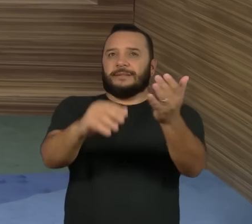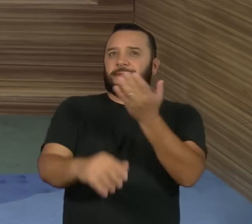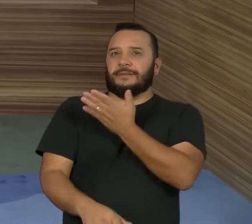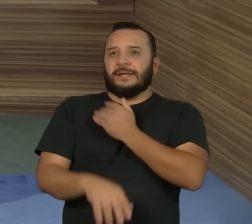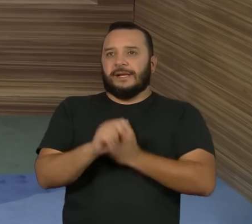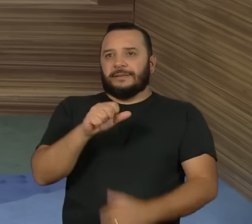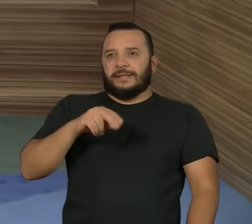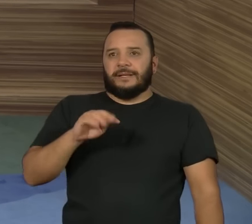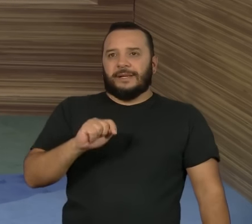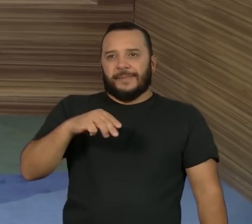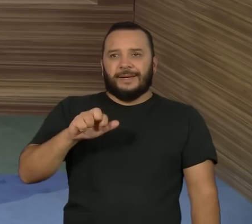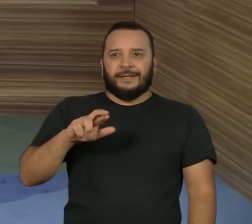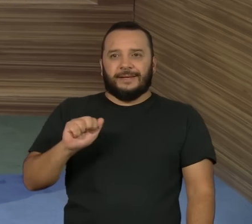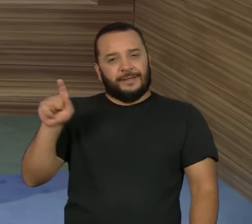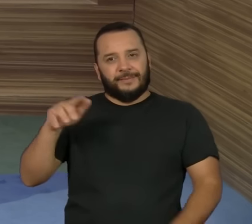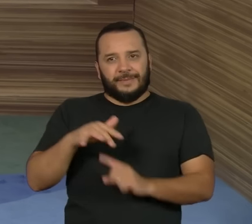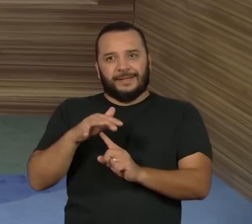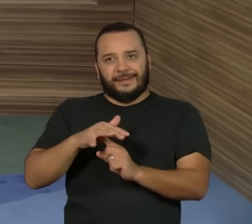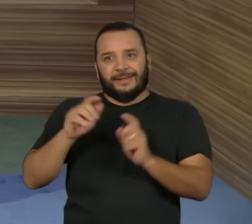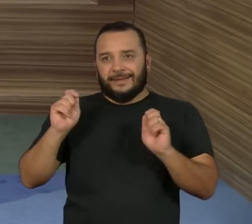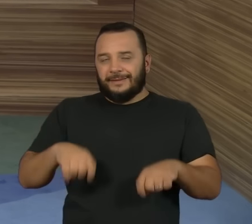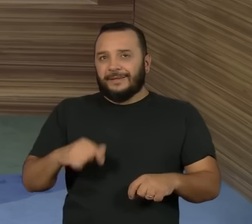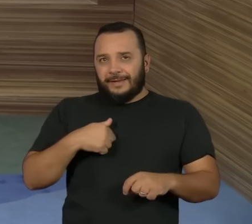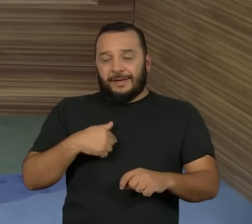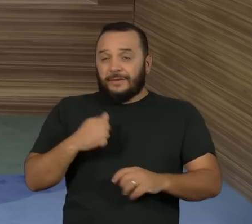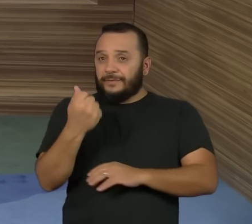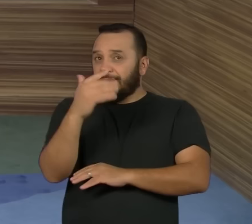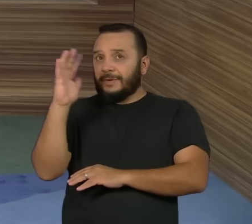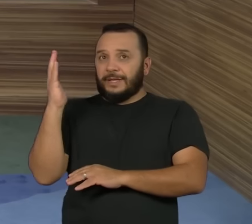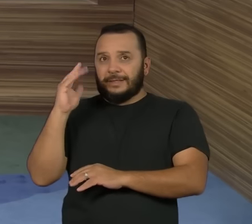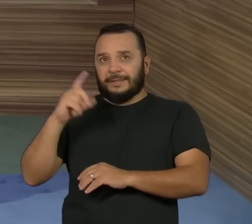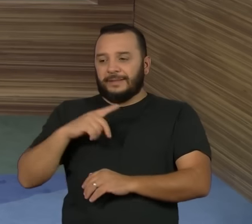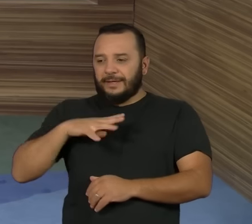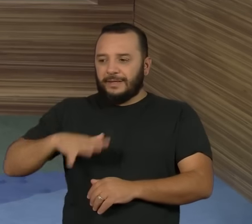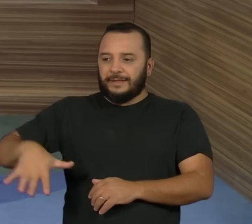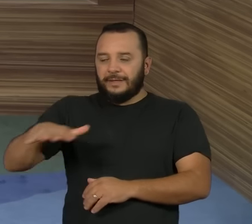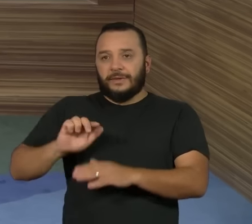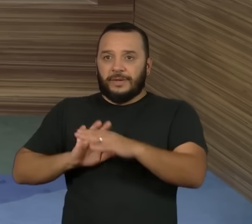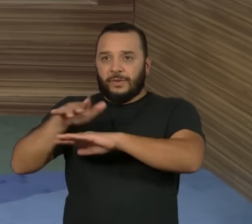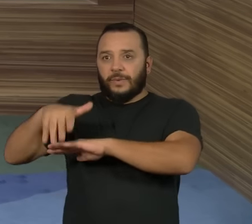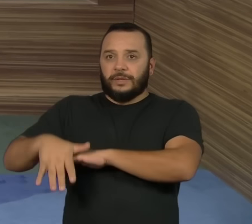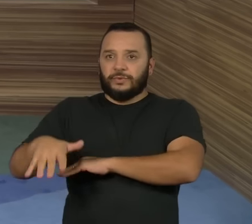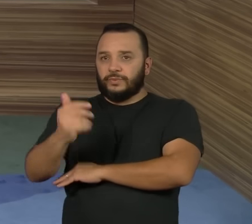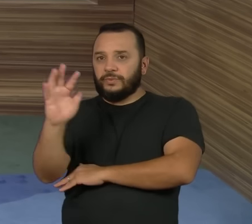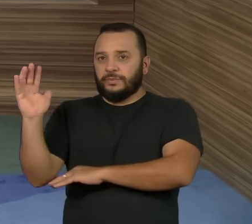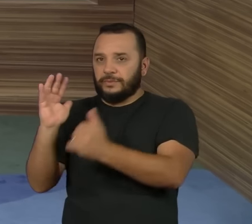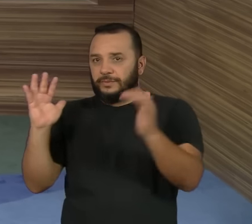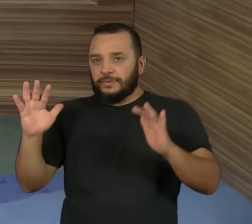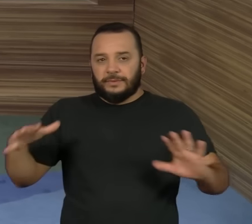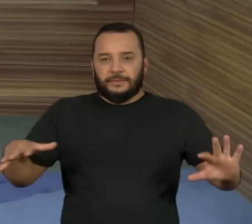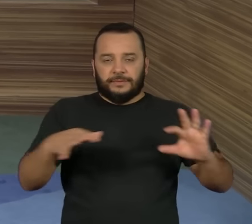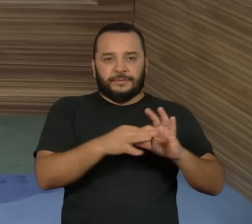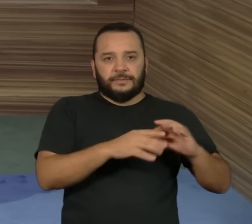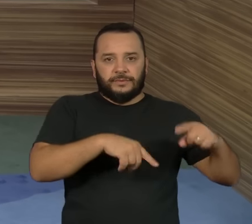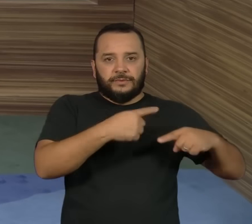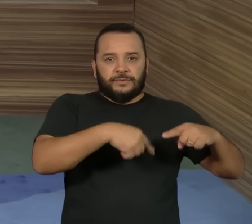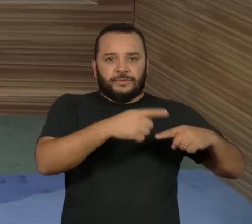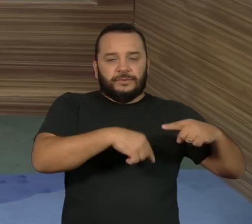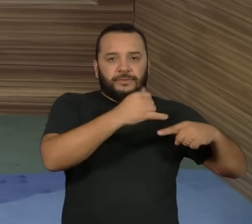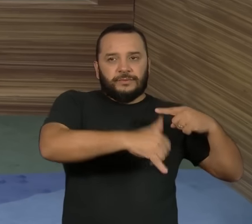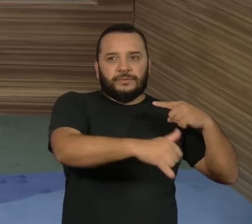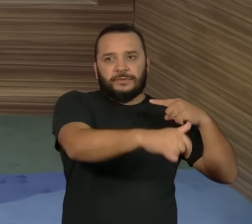no Paraná. Ele conecta fragmentos da floresta para ligar o Parque do Iguaçu à área preservada do Reservatório